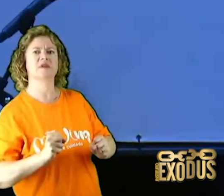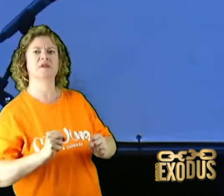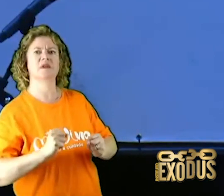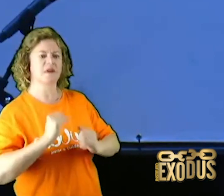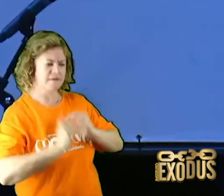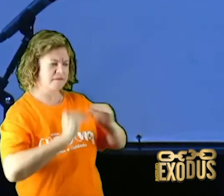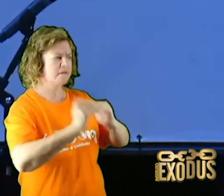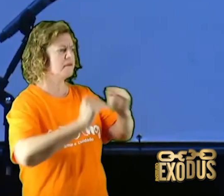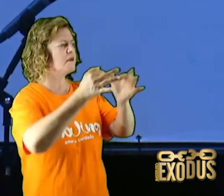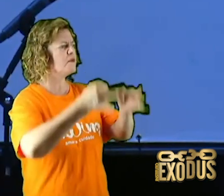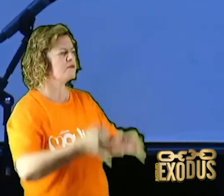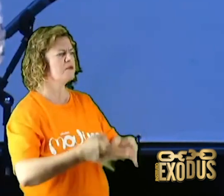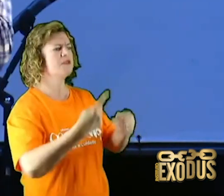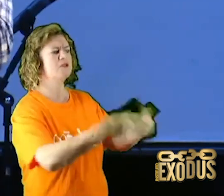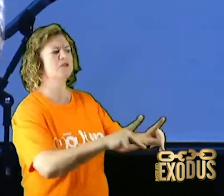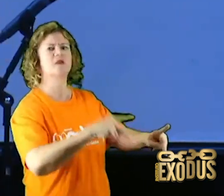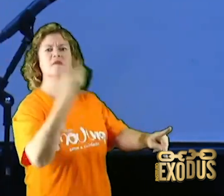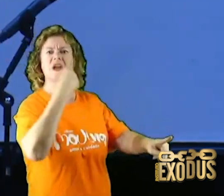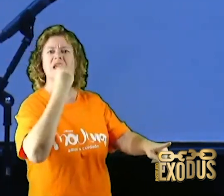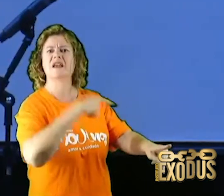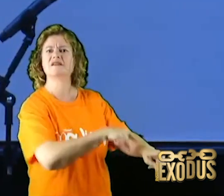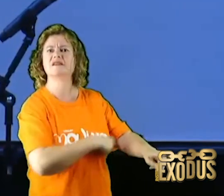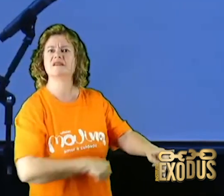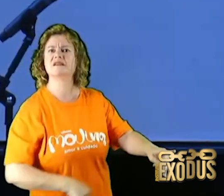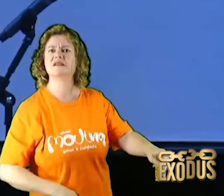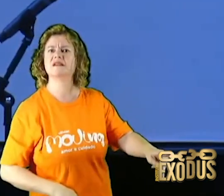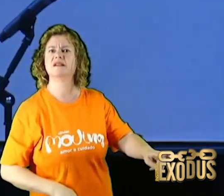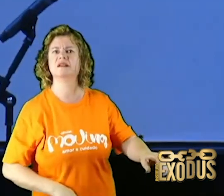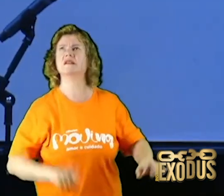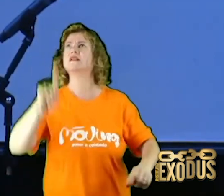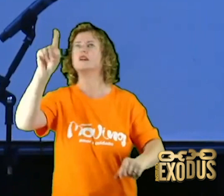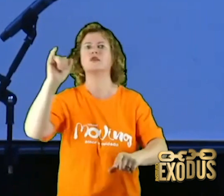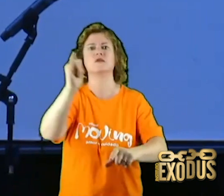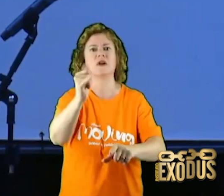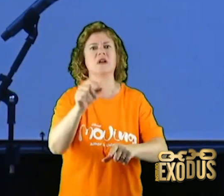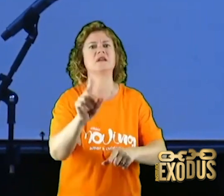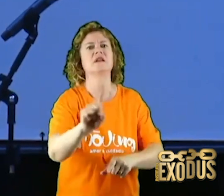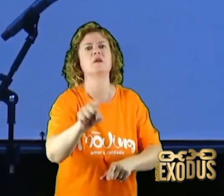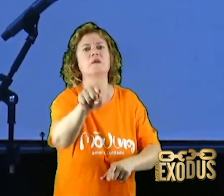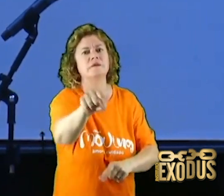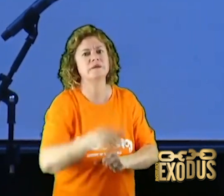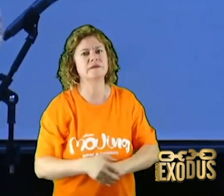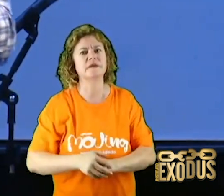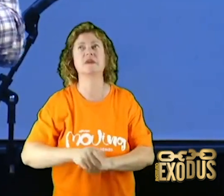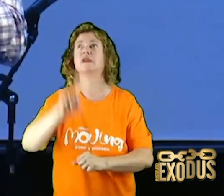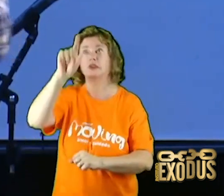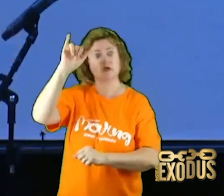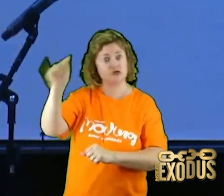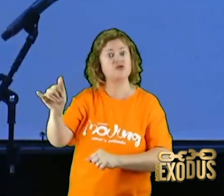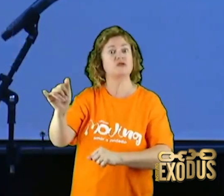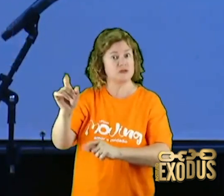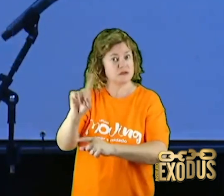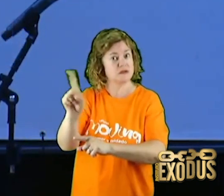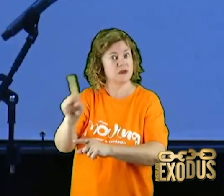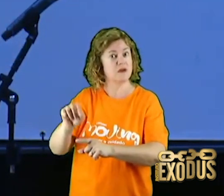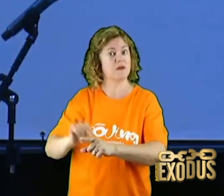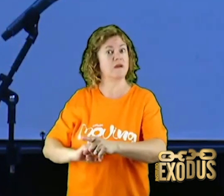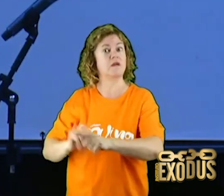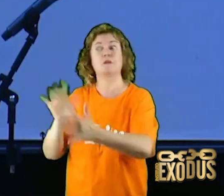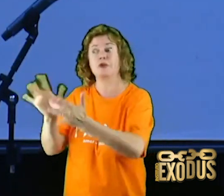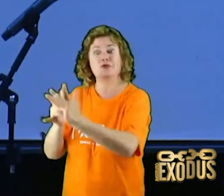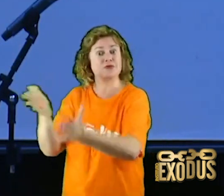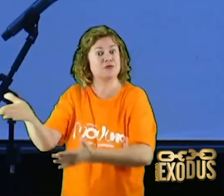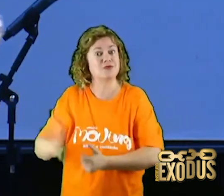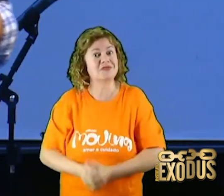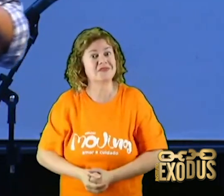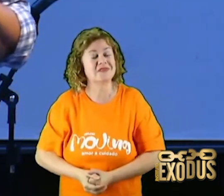céu. Deus disse não para Jesus, querido. Jesus falou para Deus: Deus, existe uma